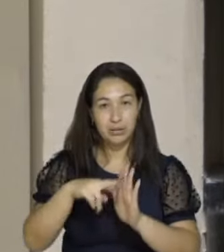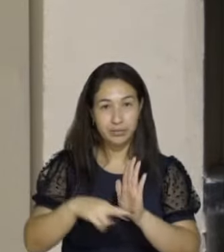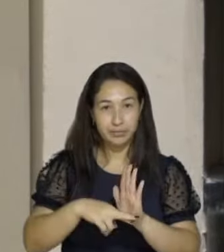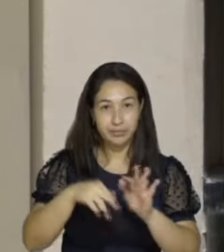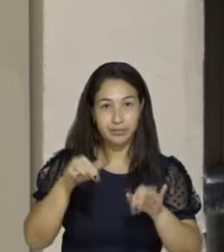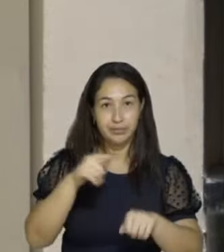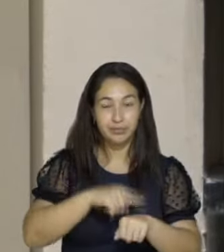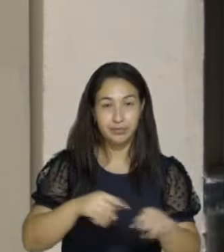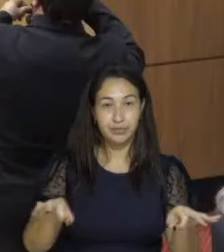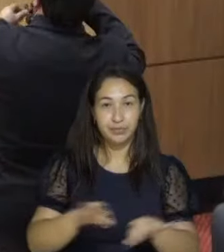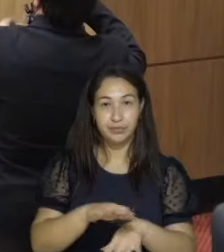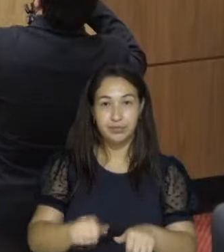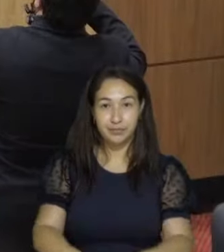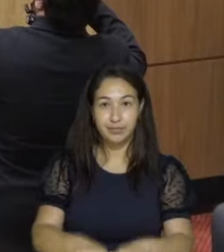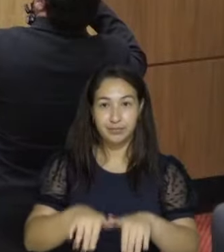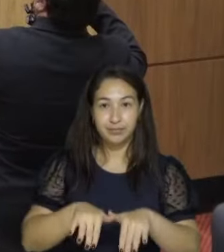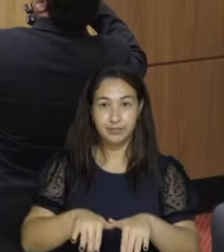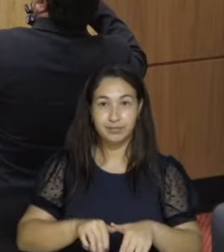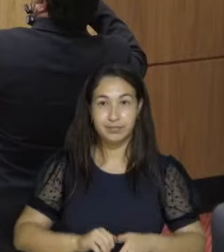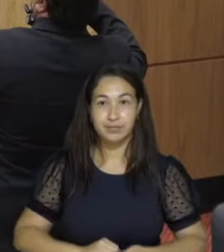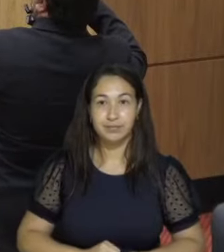está encerrada a presença